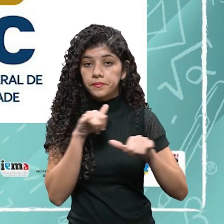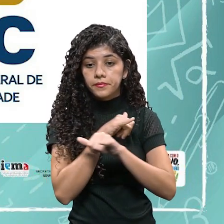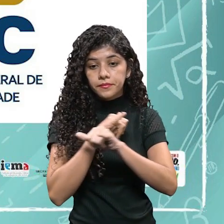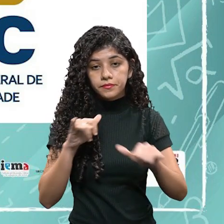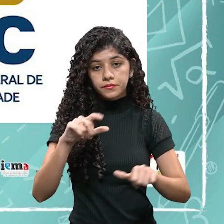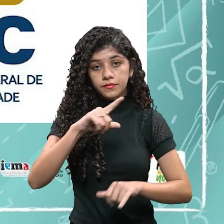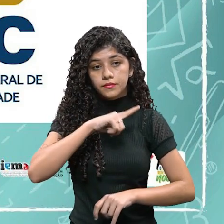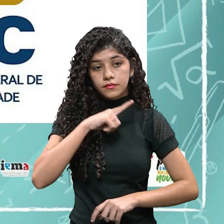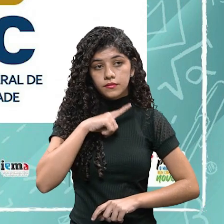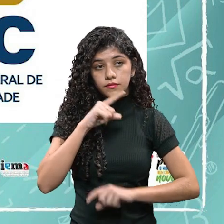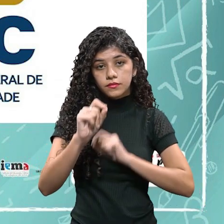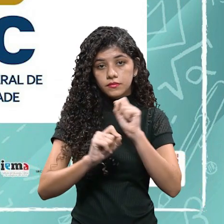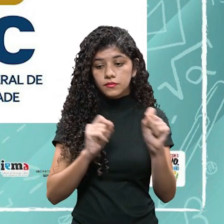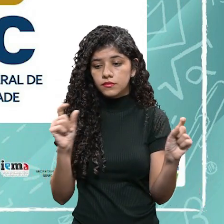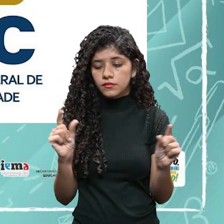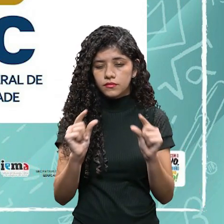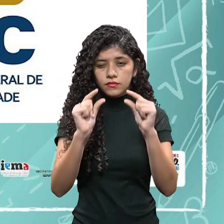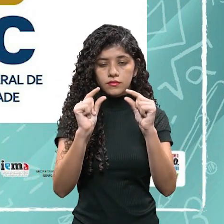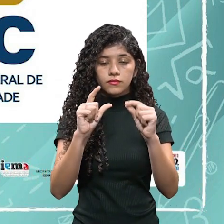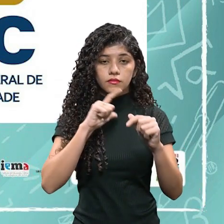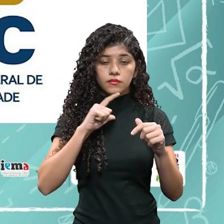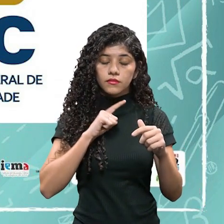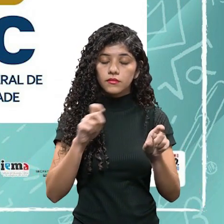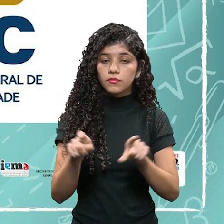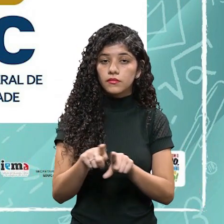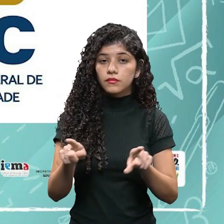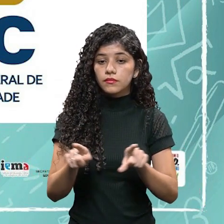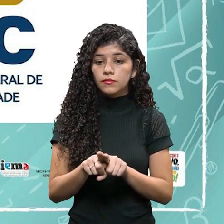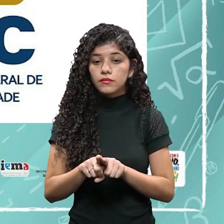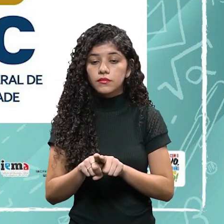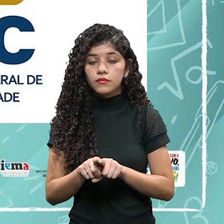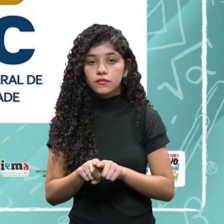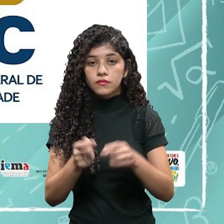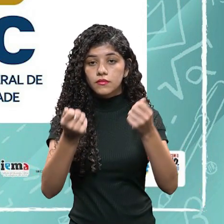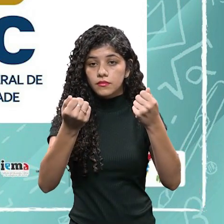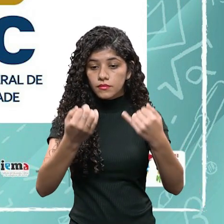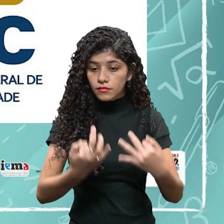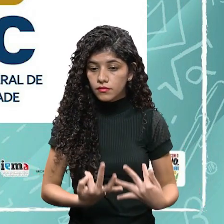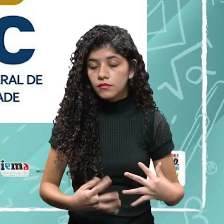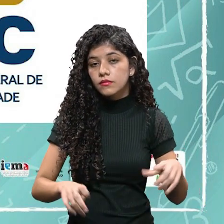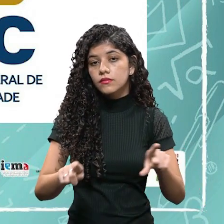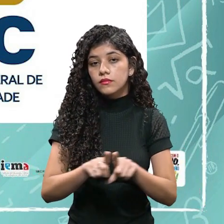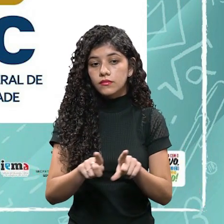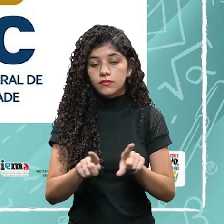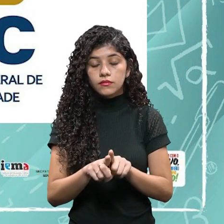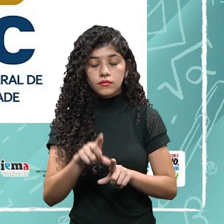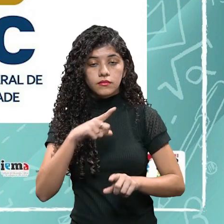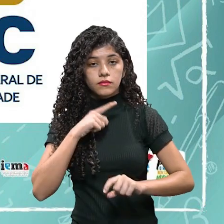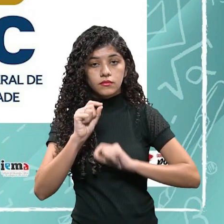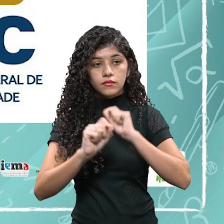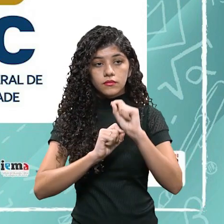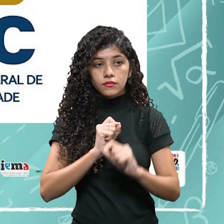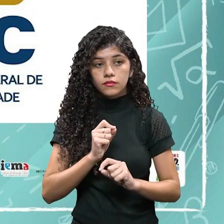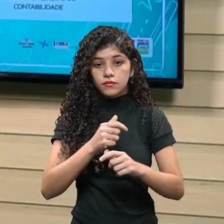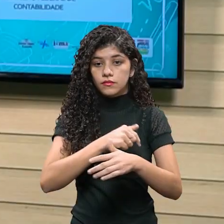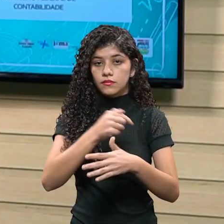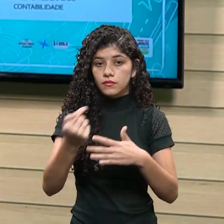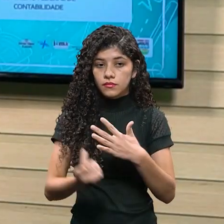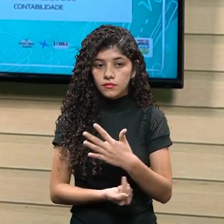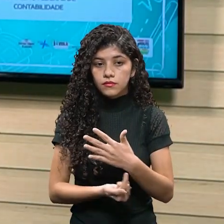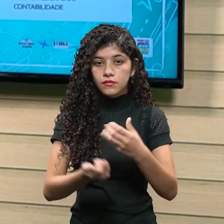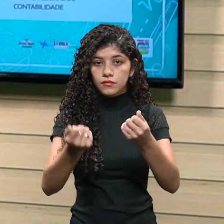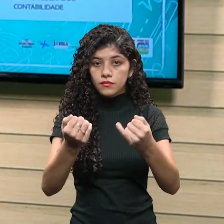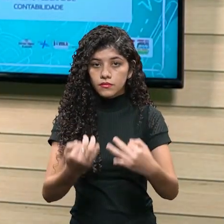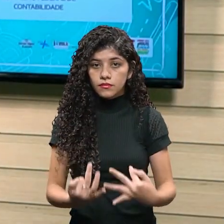são informações mínimas a serem incluídas, inclusive, nas notas explicativas, caso seja necessária uma nota explicativa. Então,